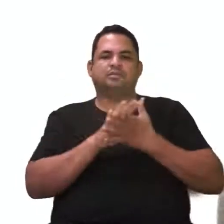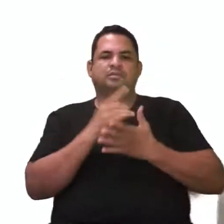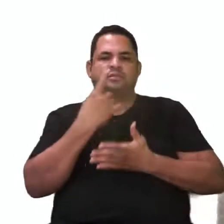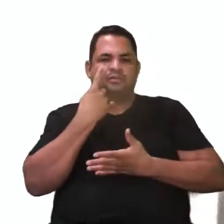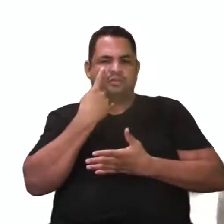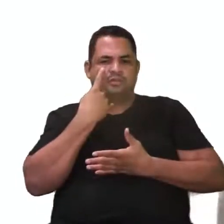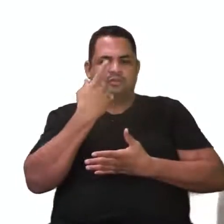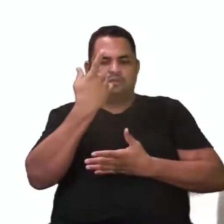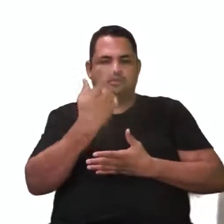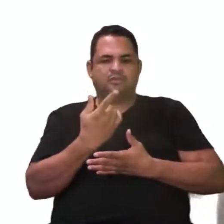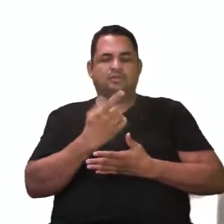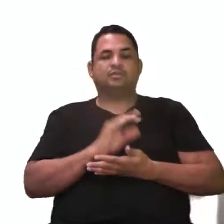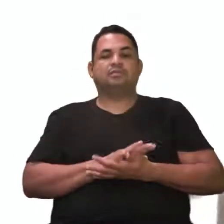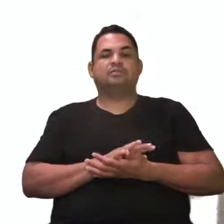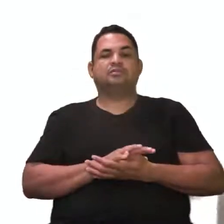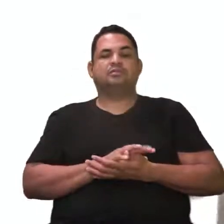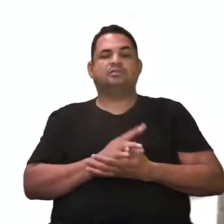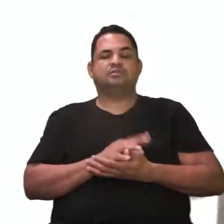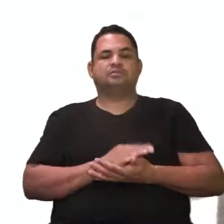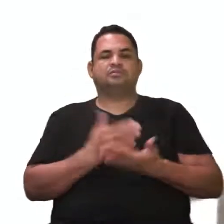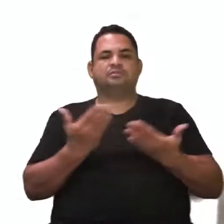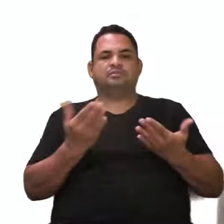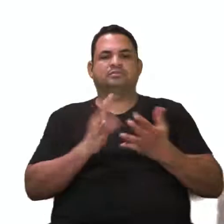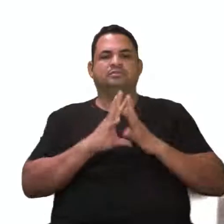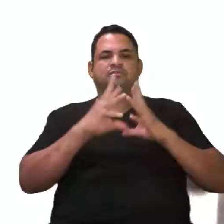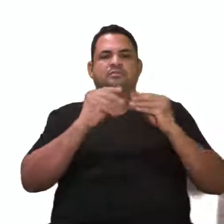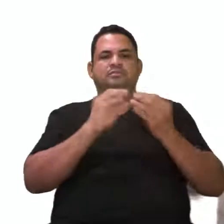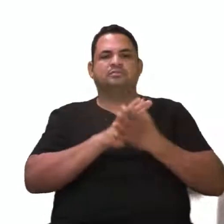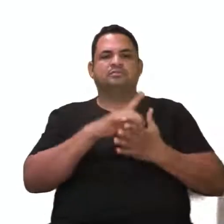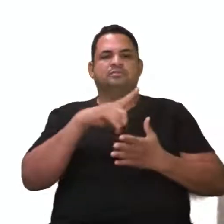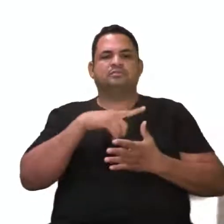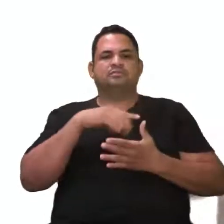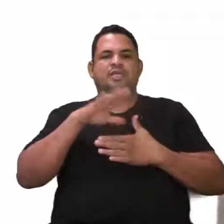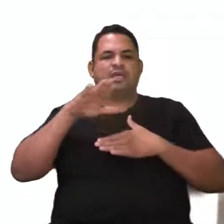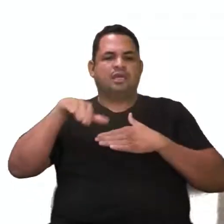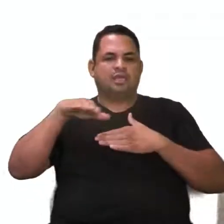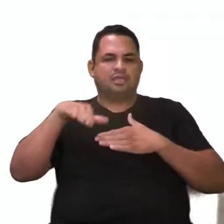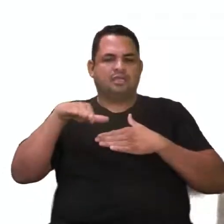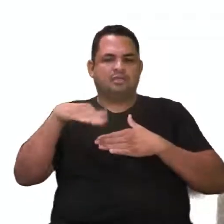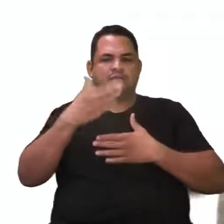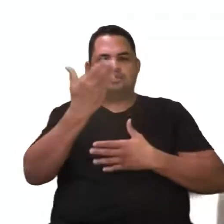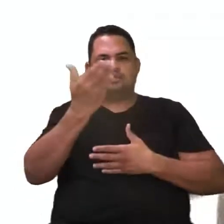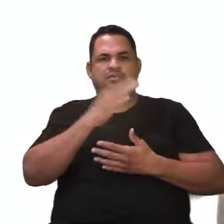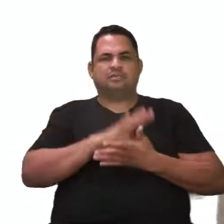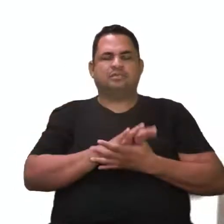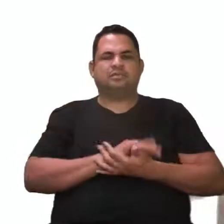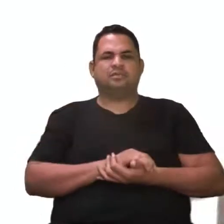Observem, por favor, que todos eles apresentam nadadeiras.